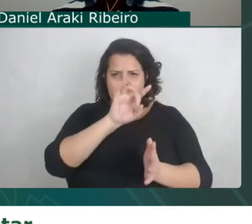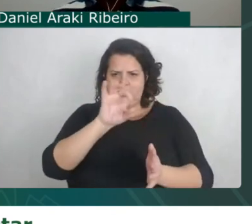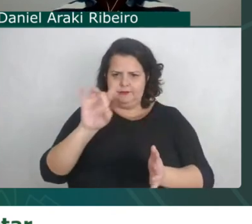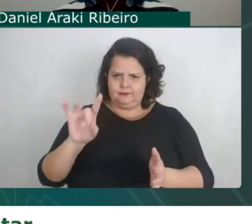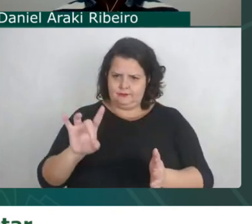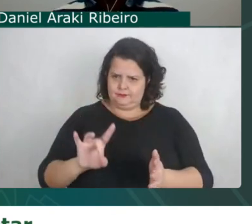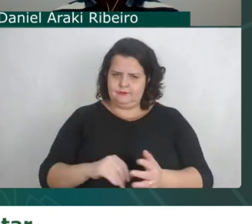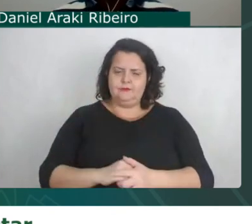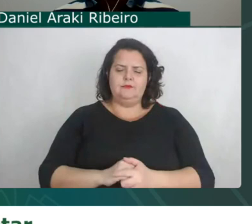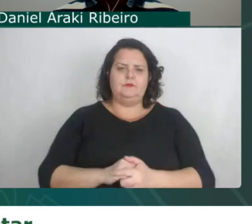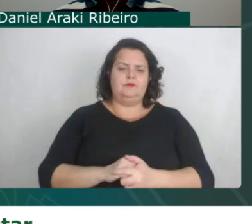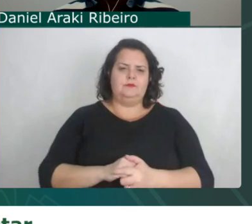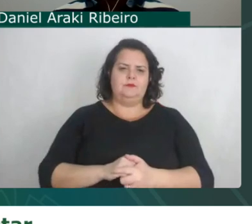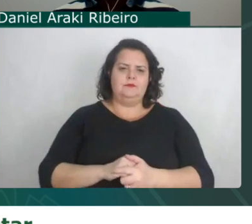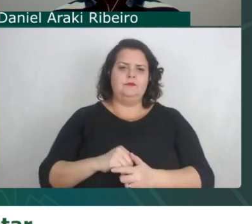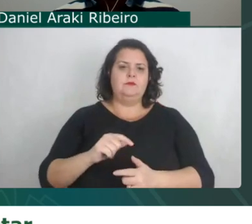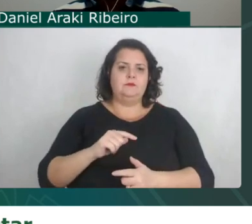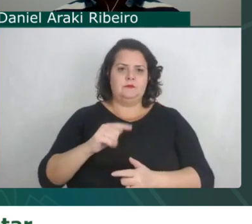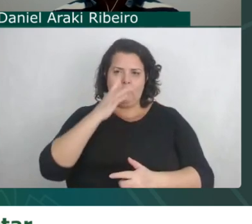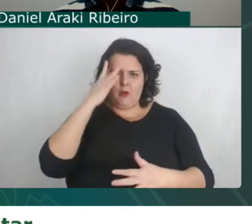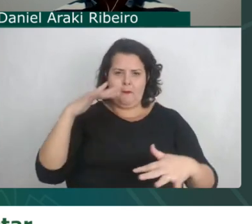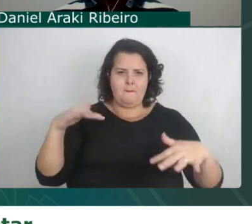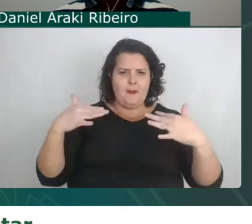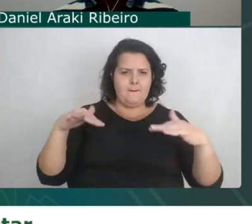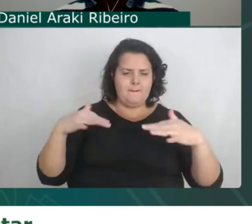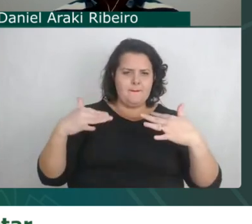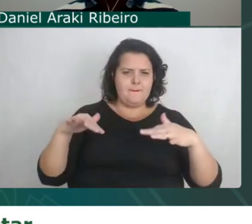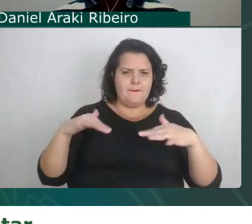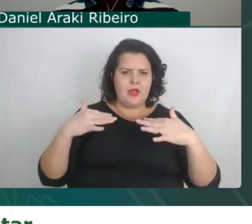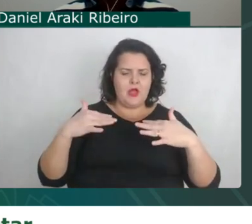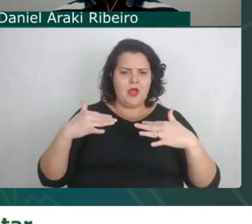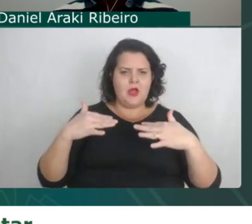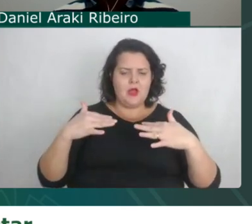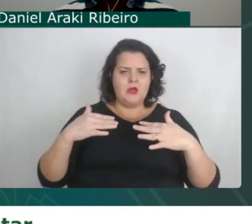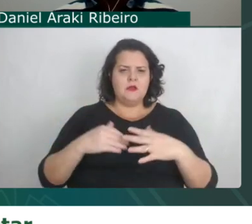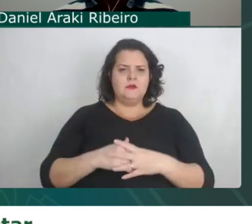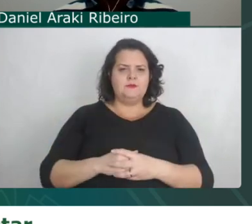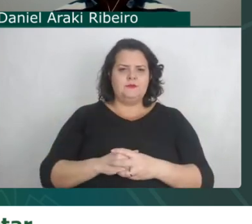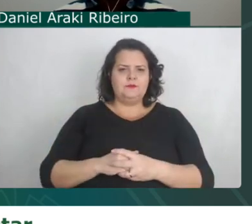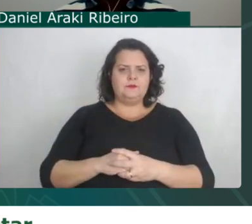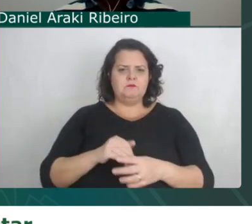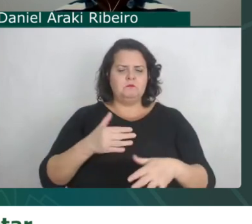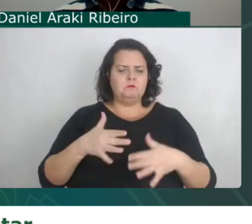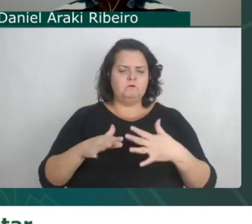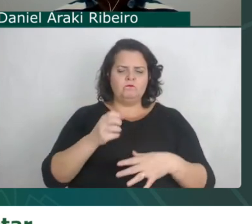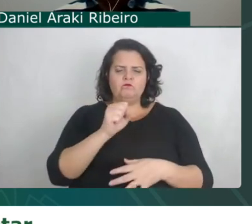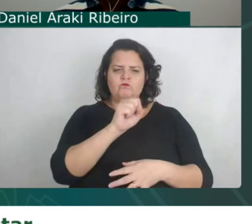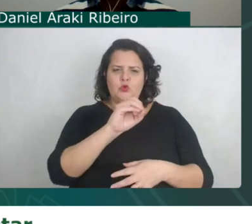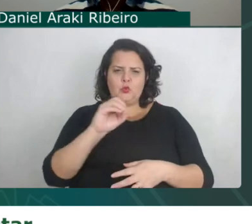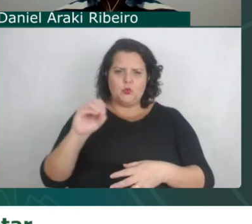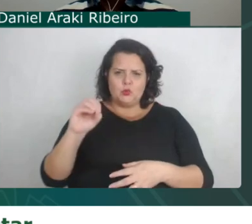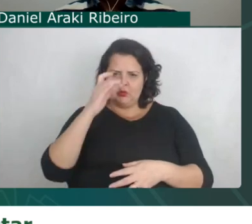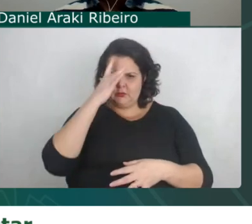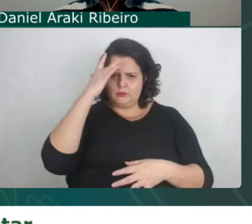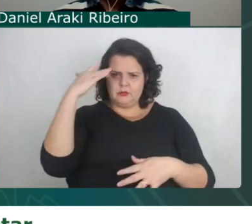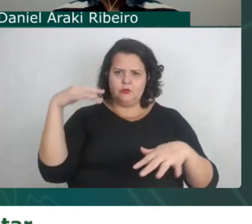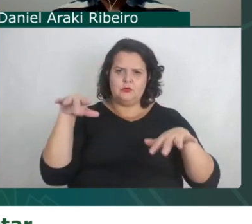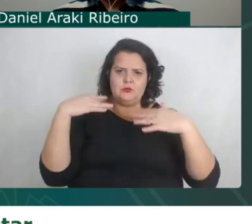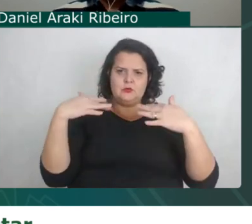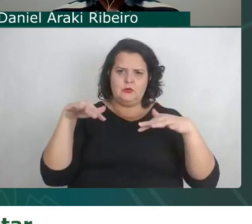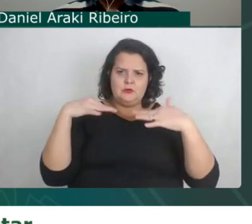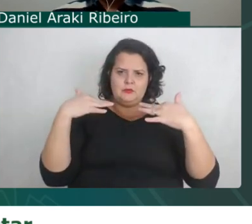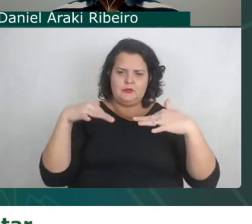gente teve muitos participantes, passou, pelo que fui informado aqui, de 800 pessoas acompanhando a palestra de